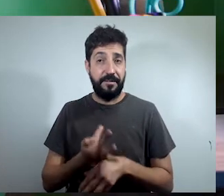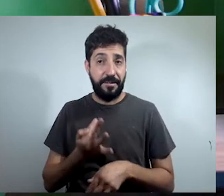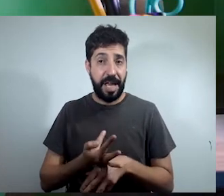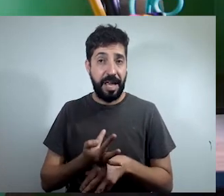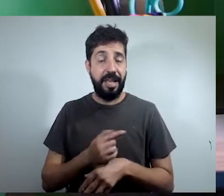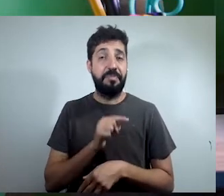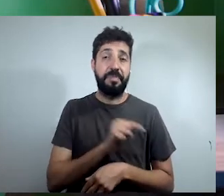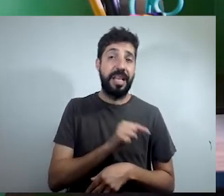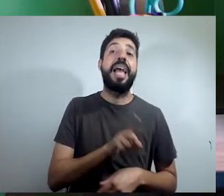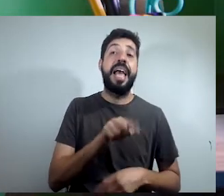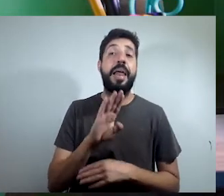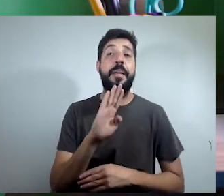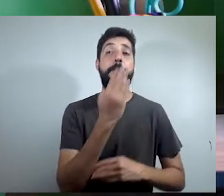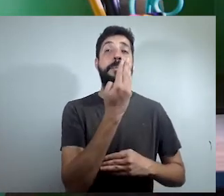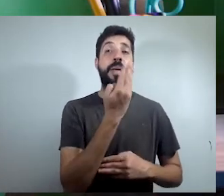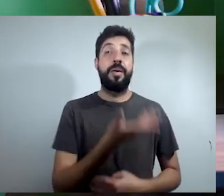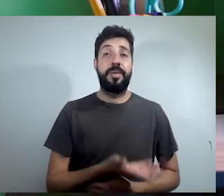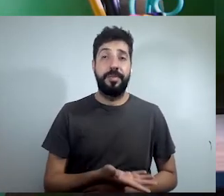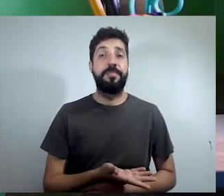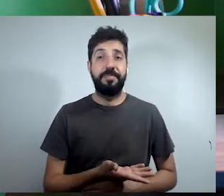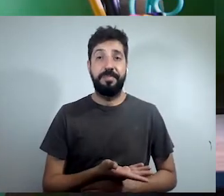ele era um robô de madeira.